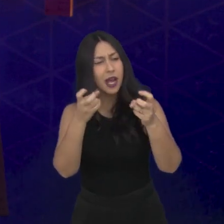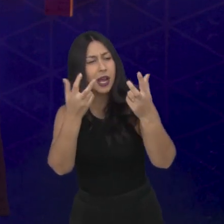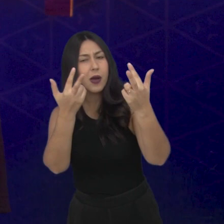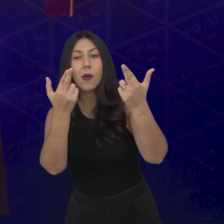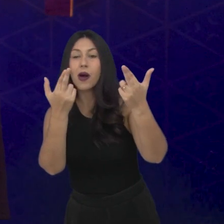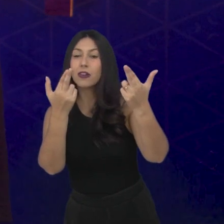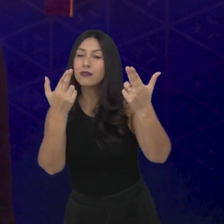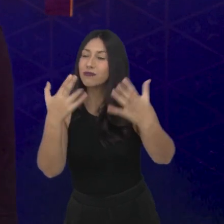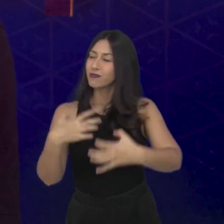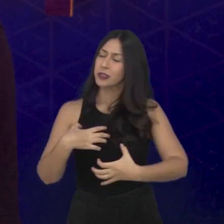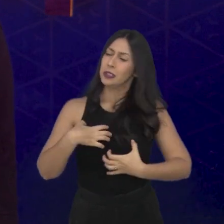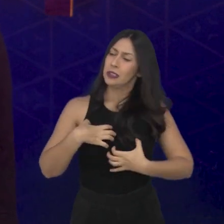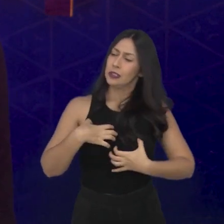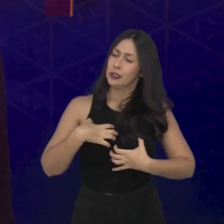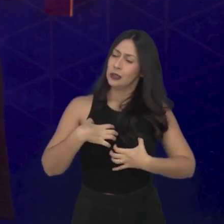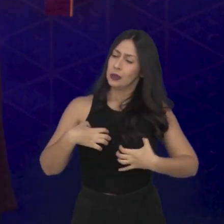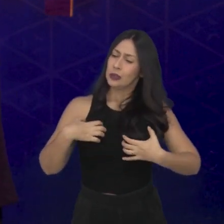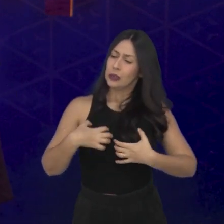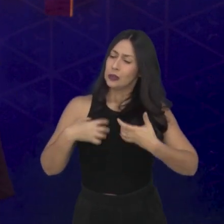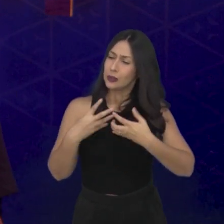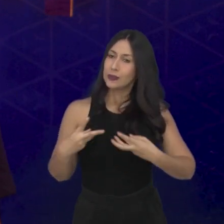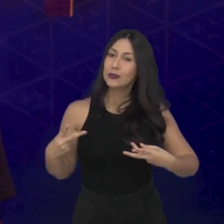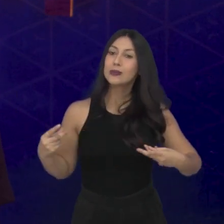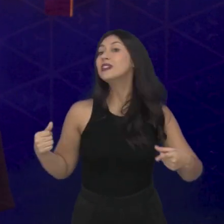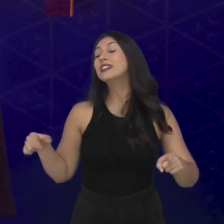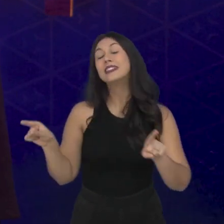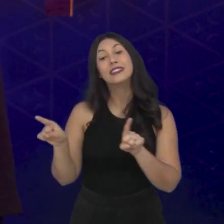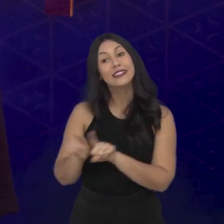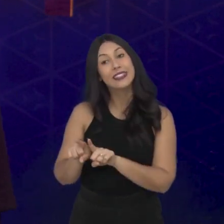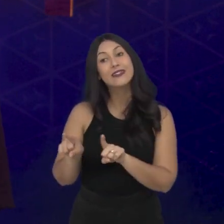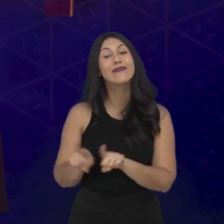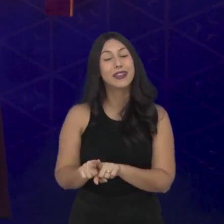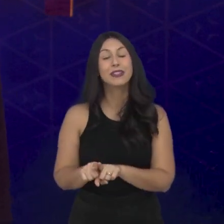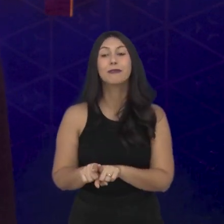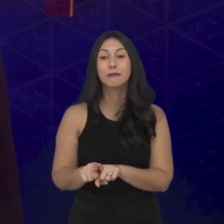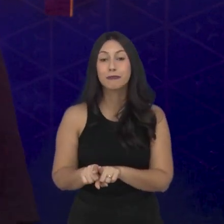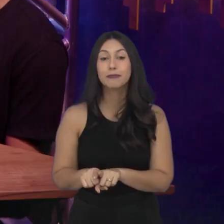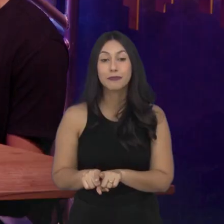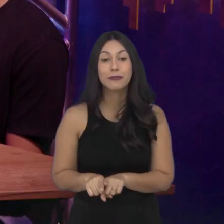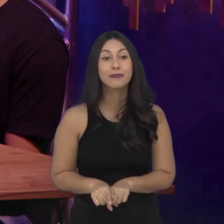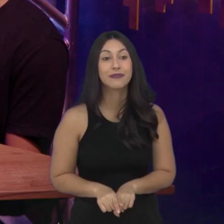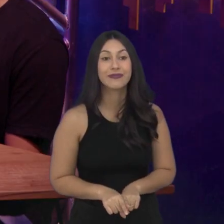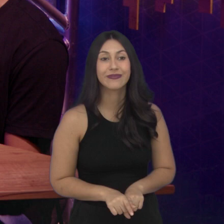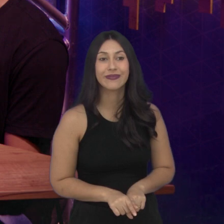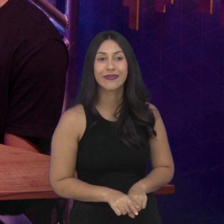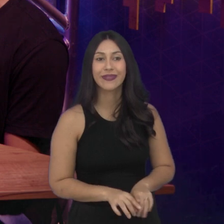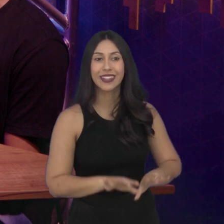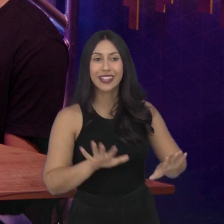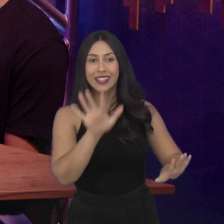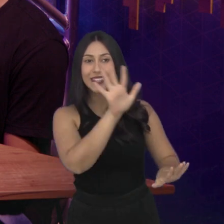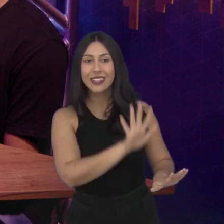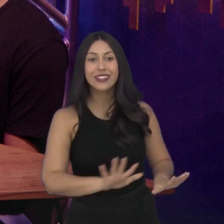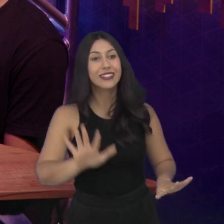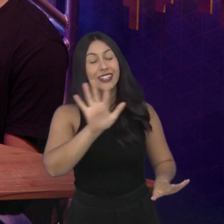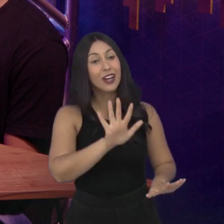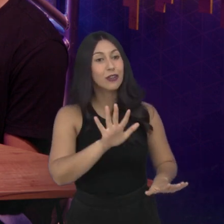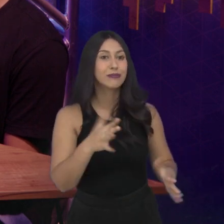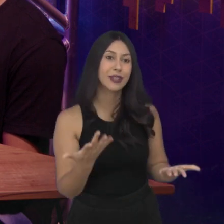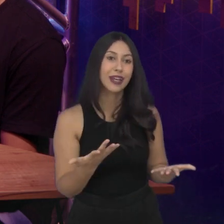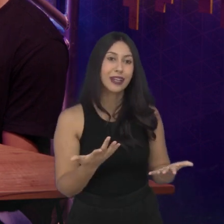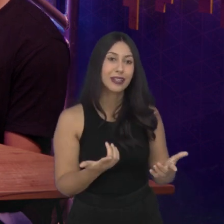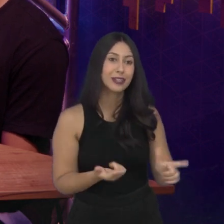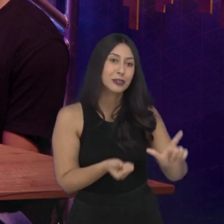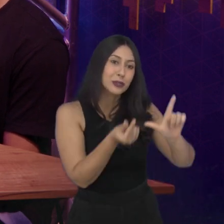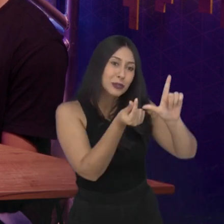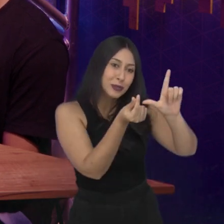e lida com as questões deles e acaba curado no final do curto, no final do livro. Para falar de forma geral, os doramas, né,